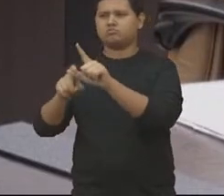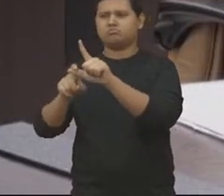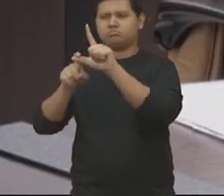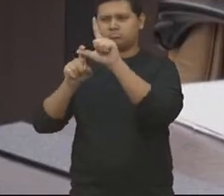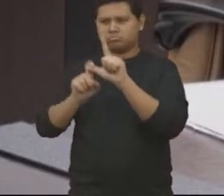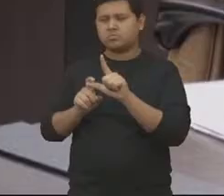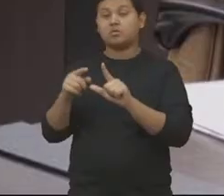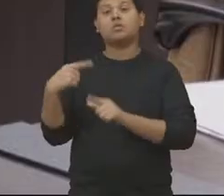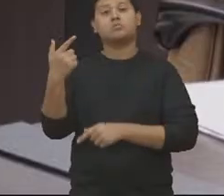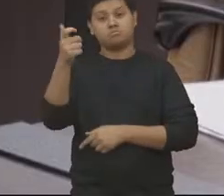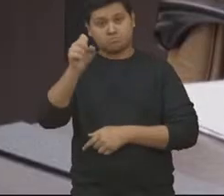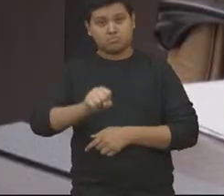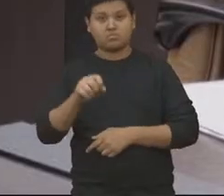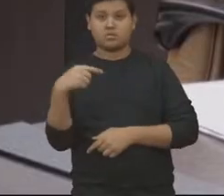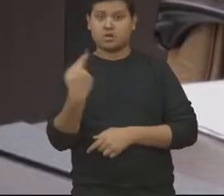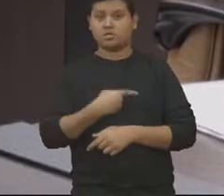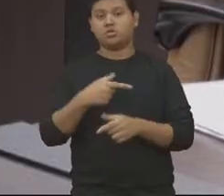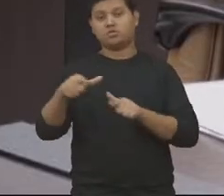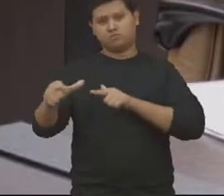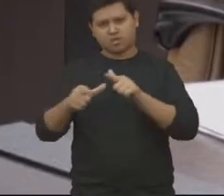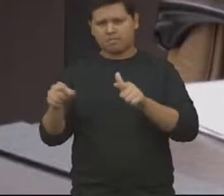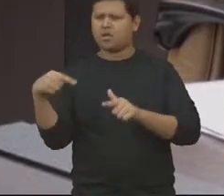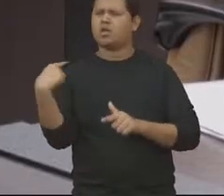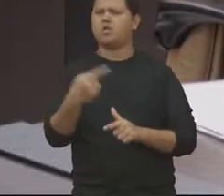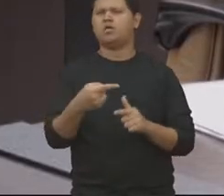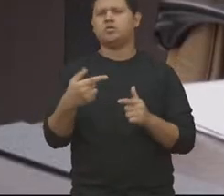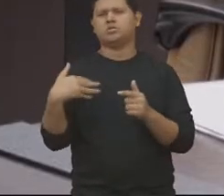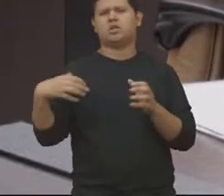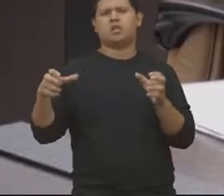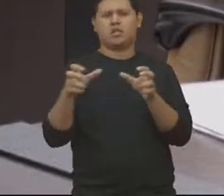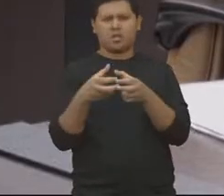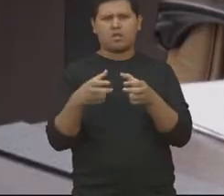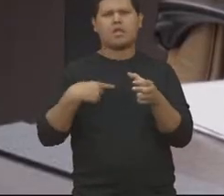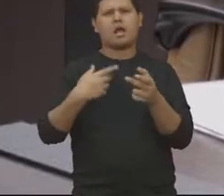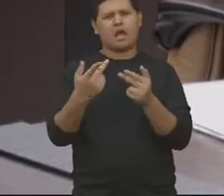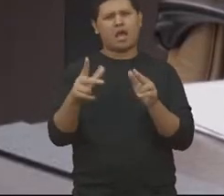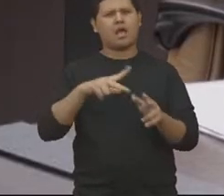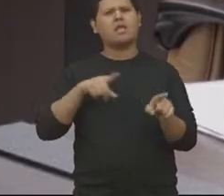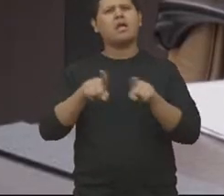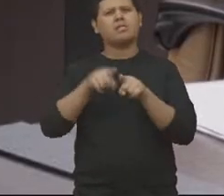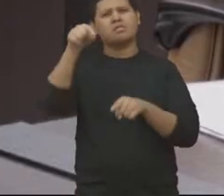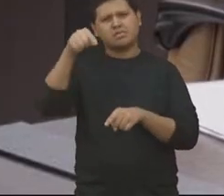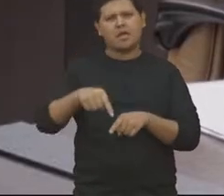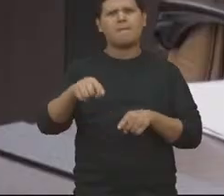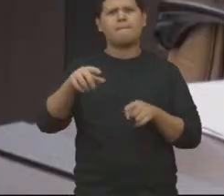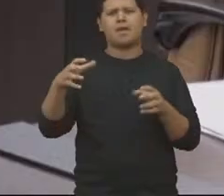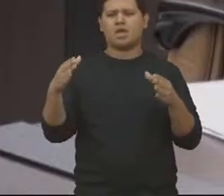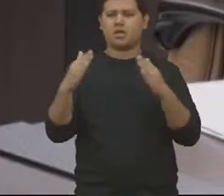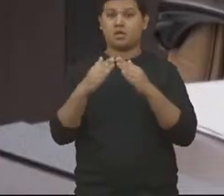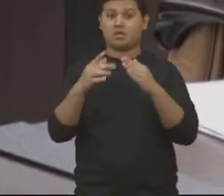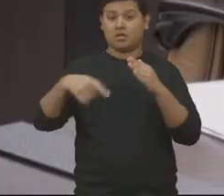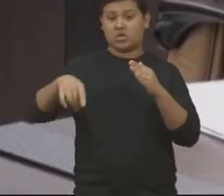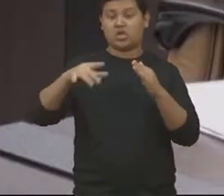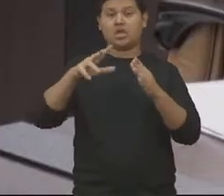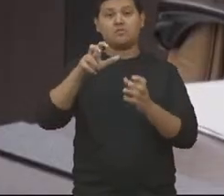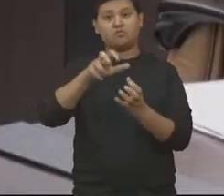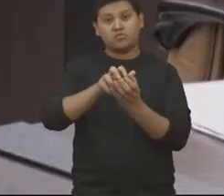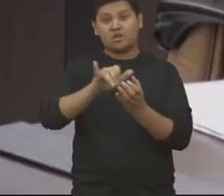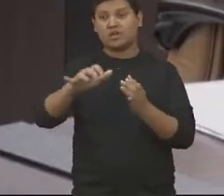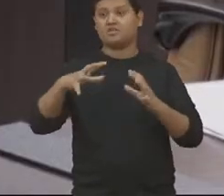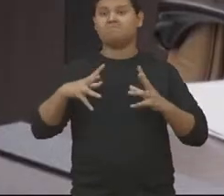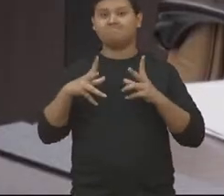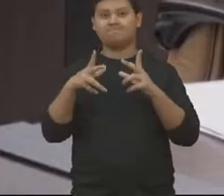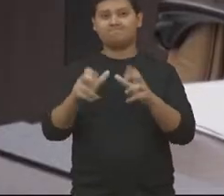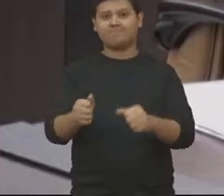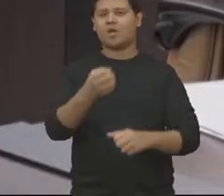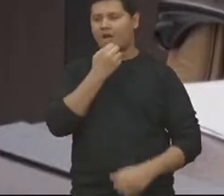e é dessa maneira que a gente conduz. É assim que a gente conduz a casa da gente, e é assim que a gente conduz a grande casa, que é a casa de todos. E que bom